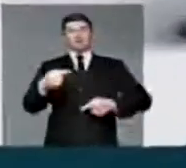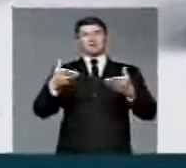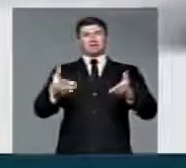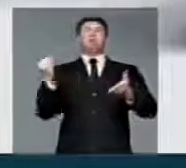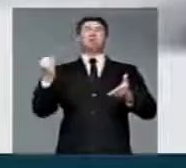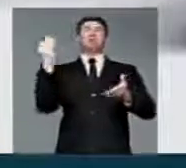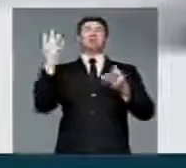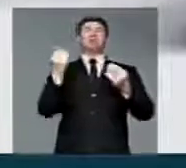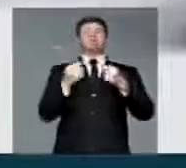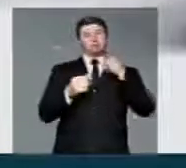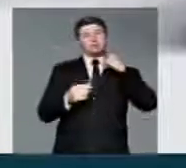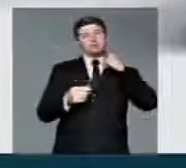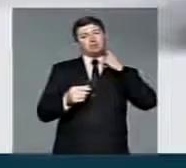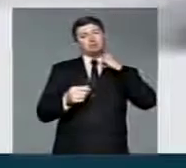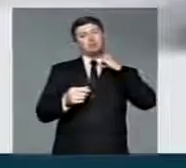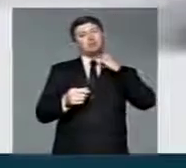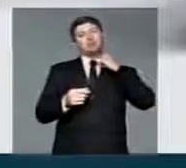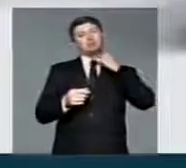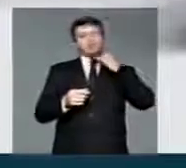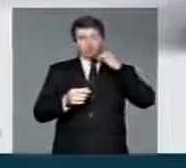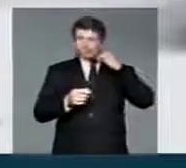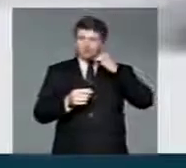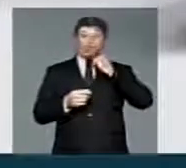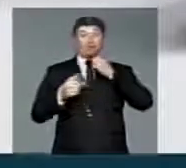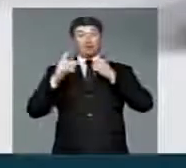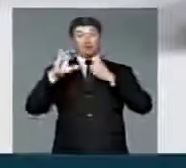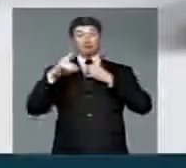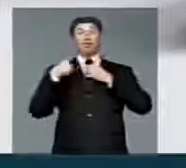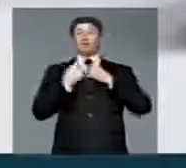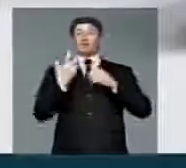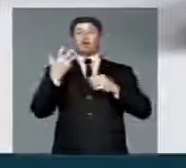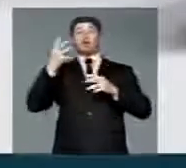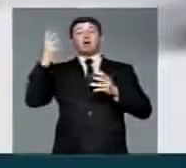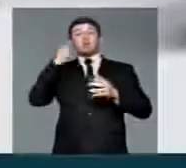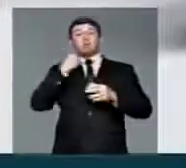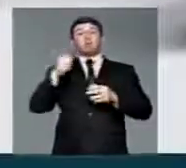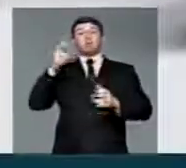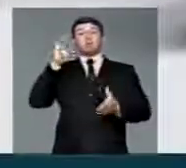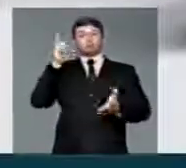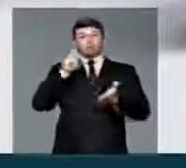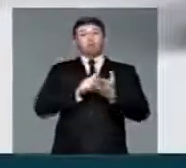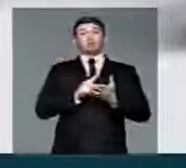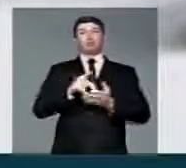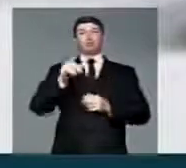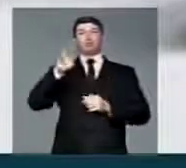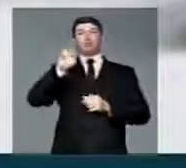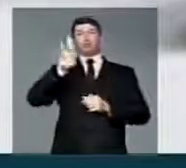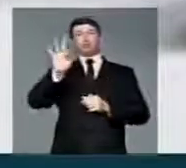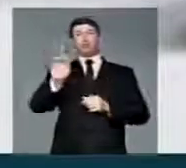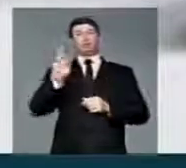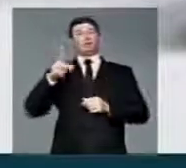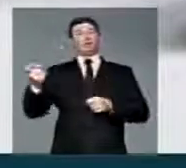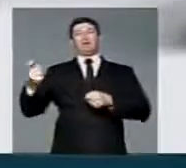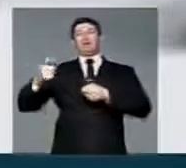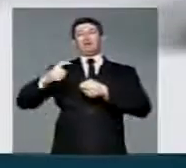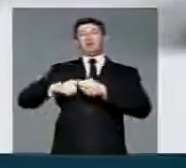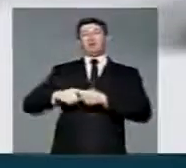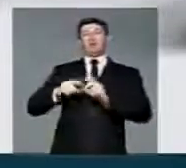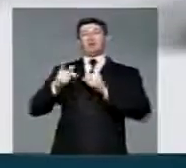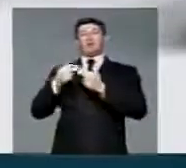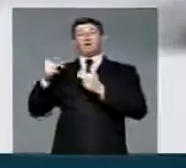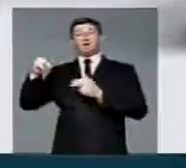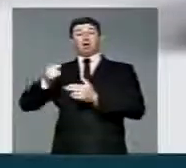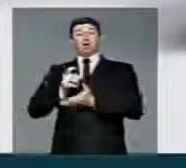tão importante, que é essa PEC, que na verdade nós queremos receita corrente bruta na forma original e não vinculação com aquilo